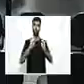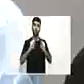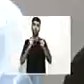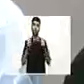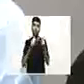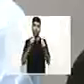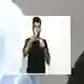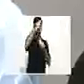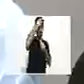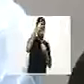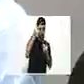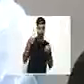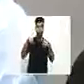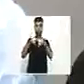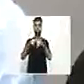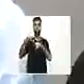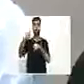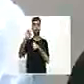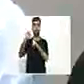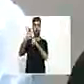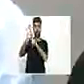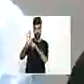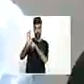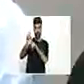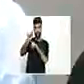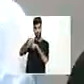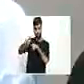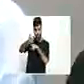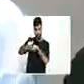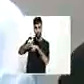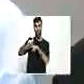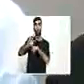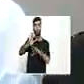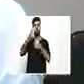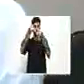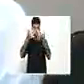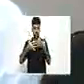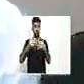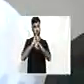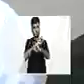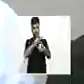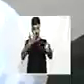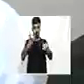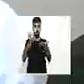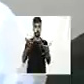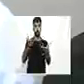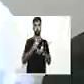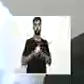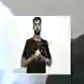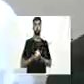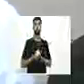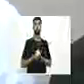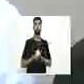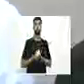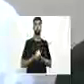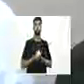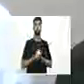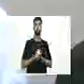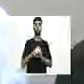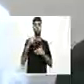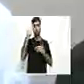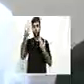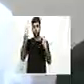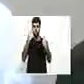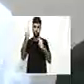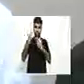convênio com a cat que é a Associação dos Sosa tem senhor presidente demais vereadores público